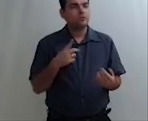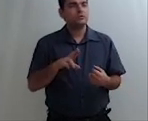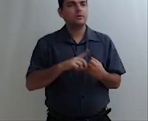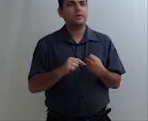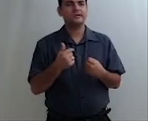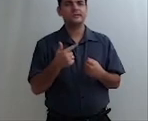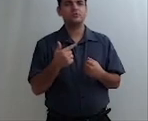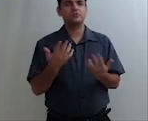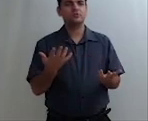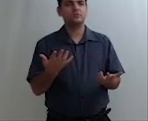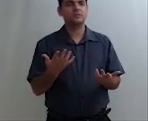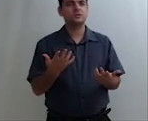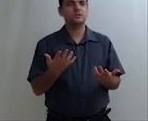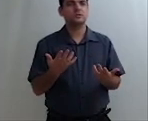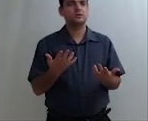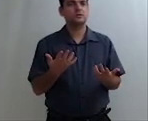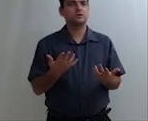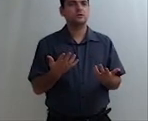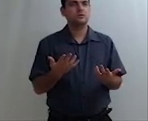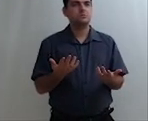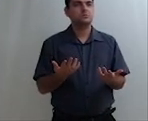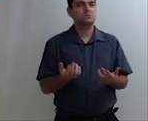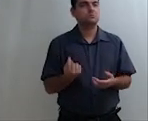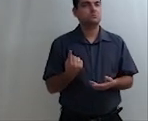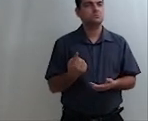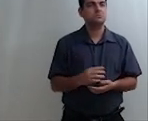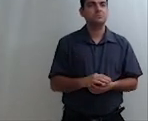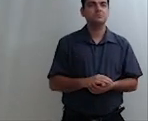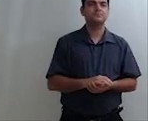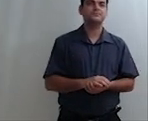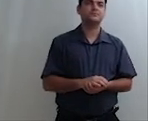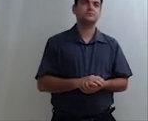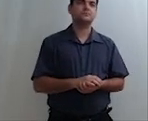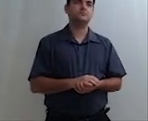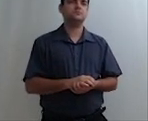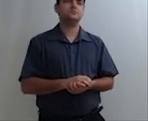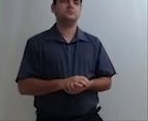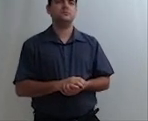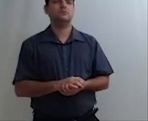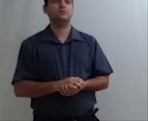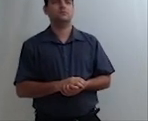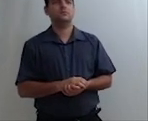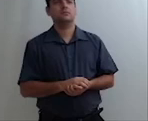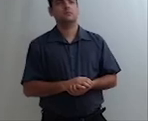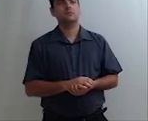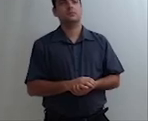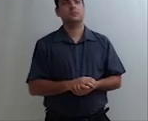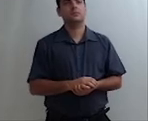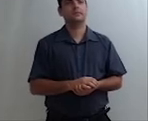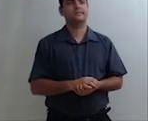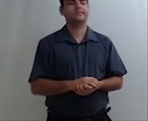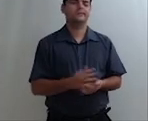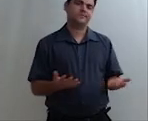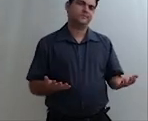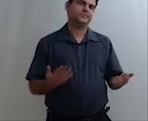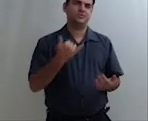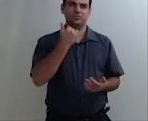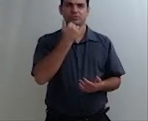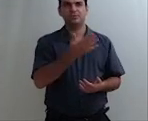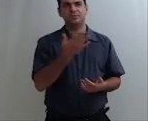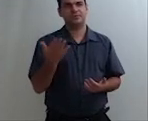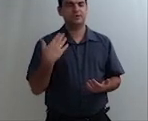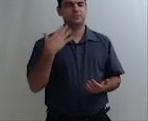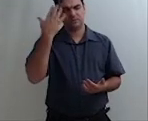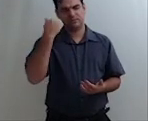do estatuto de desarmamento a gente nem estaria falando de prisão portanto excelência aqui caminhando ao